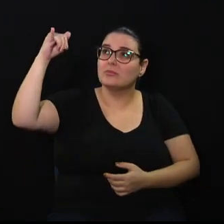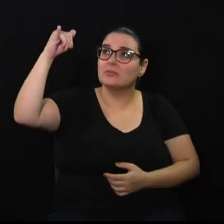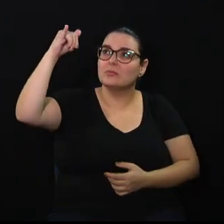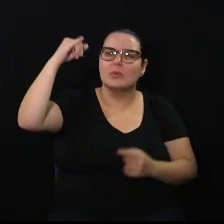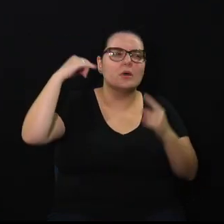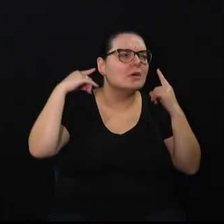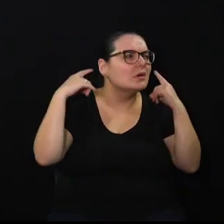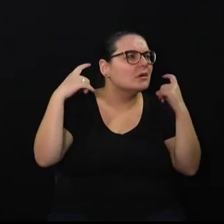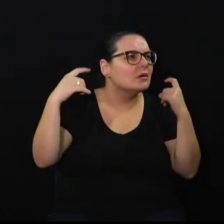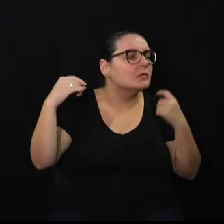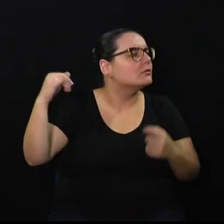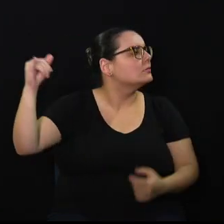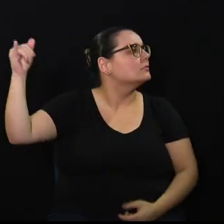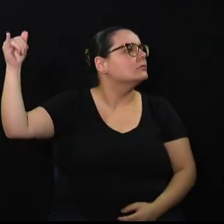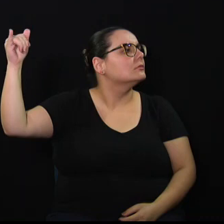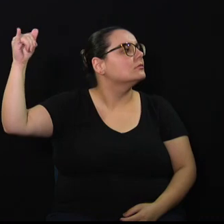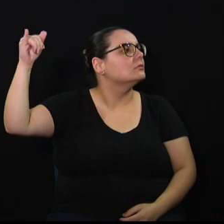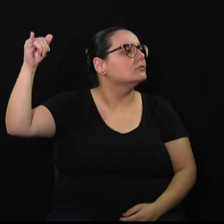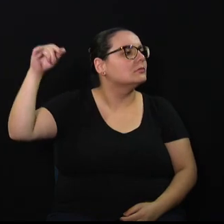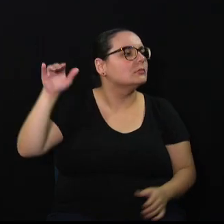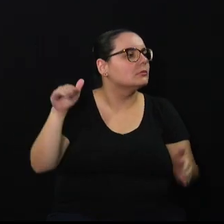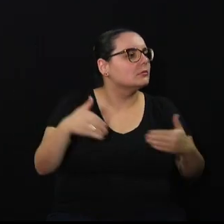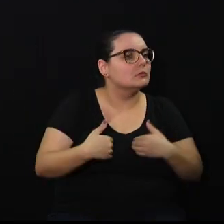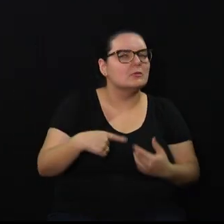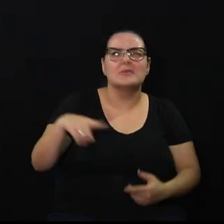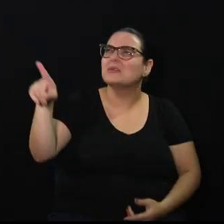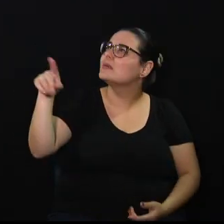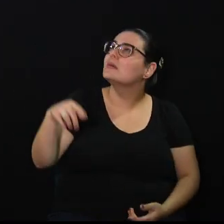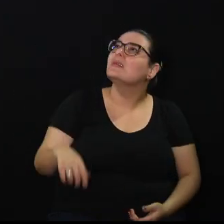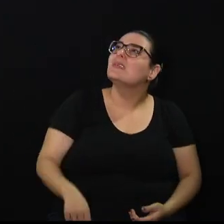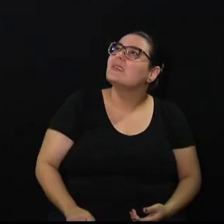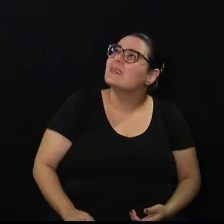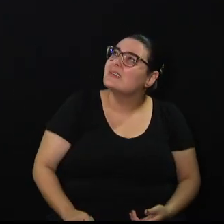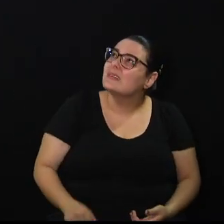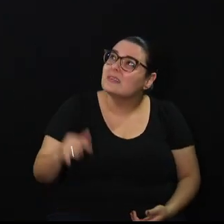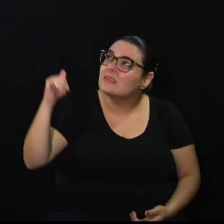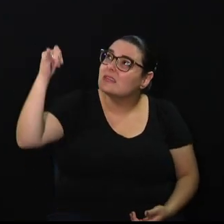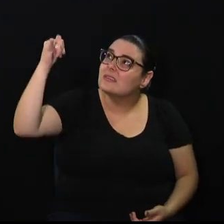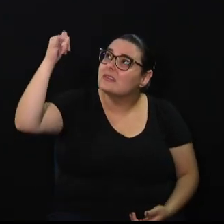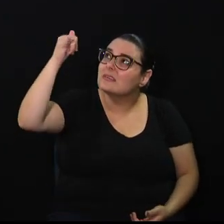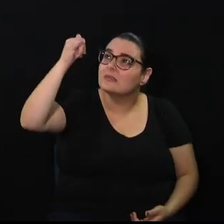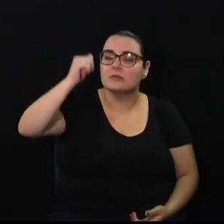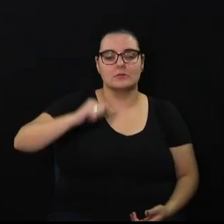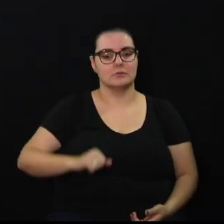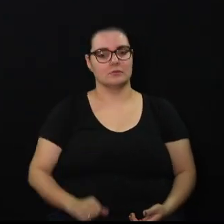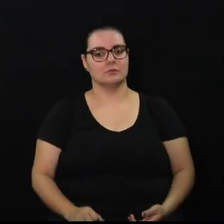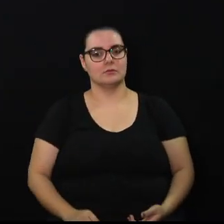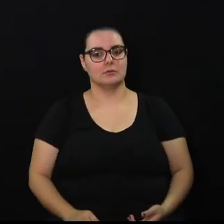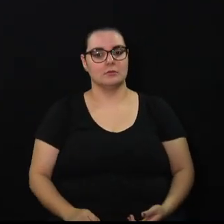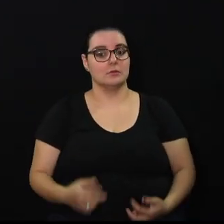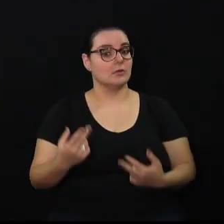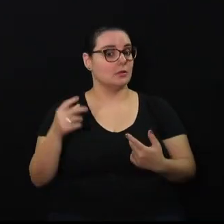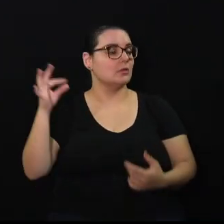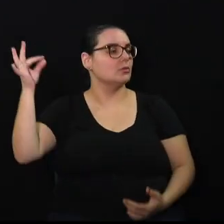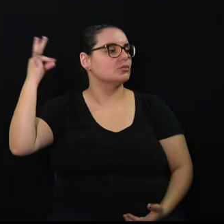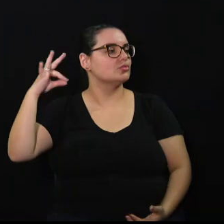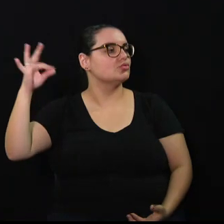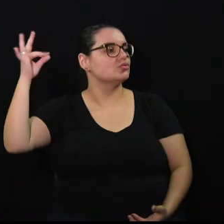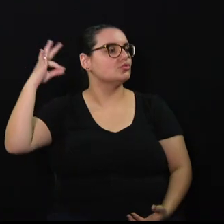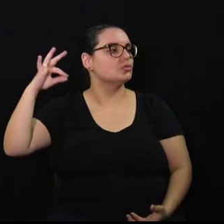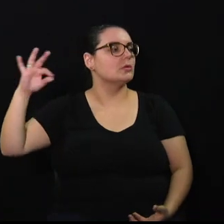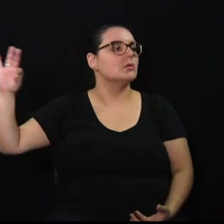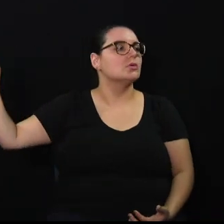chegando e passando perto da nossa casa e ele já percebeu a mesma coisa com uma abelha abelha está